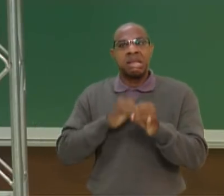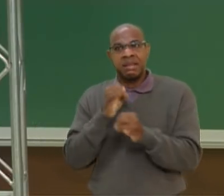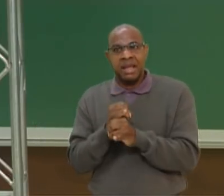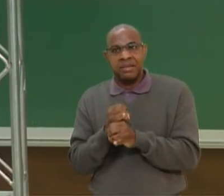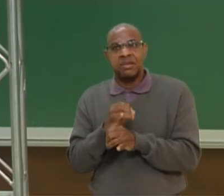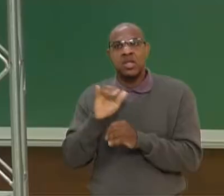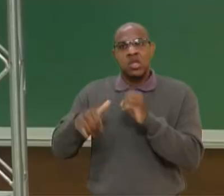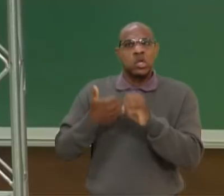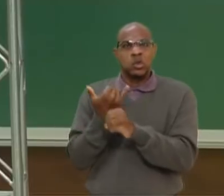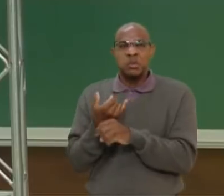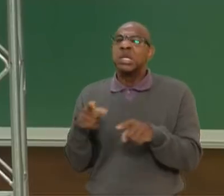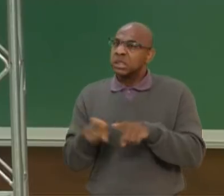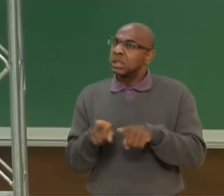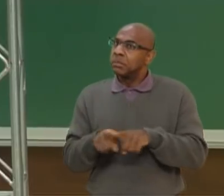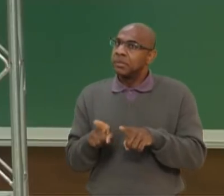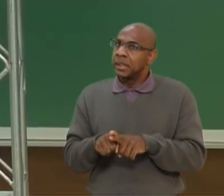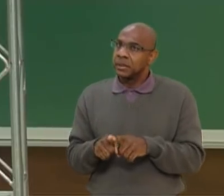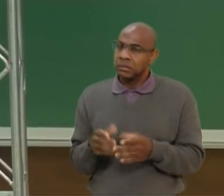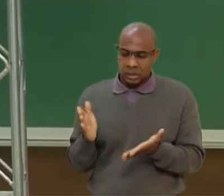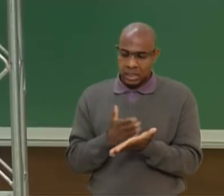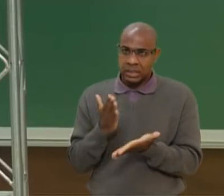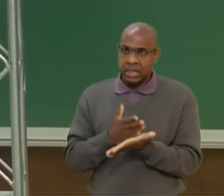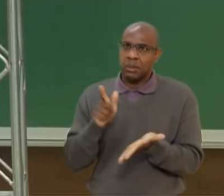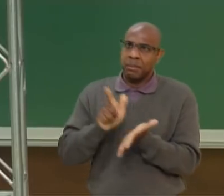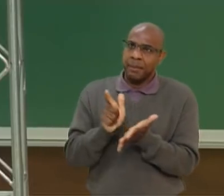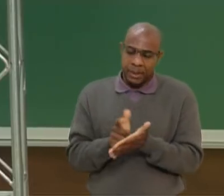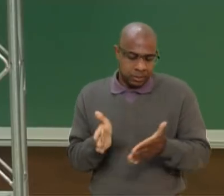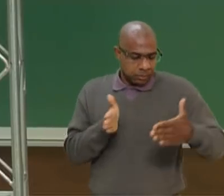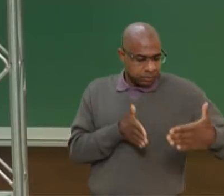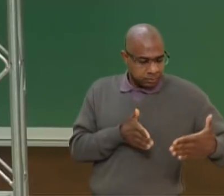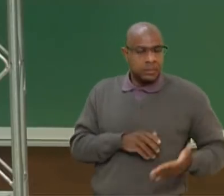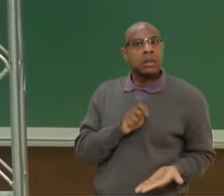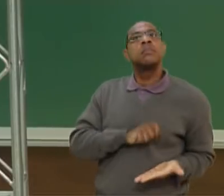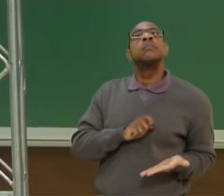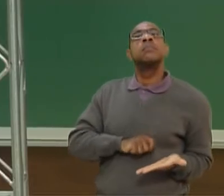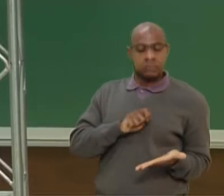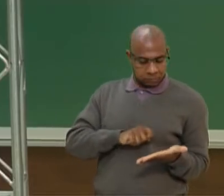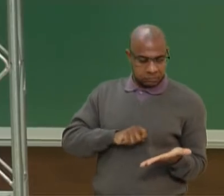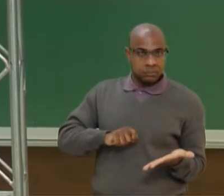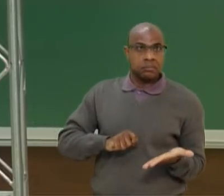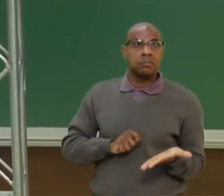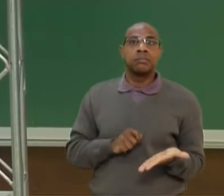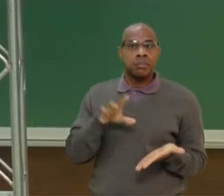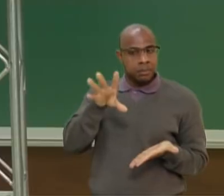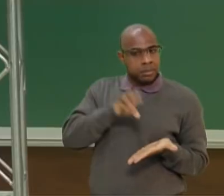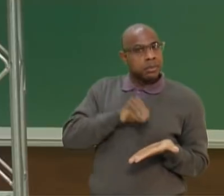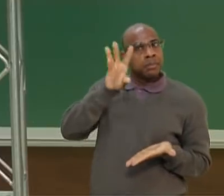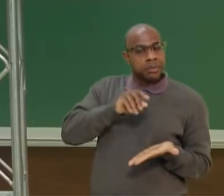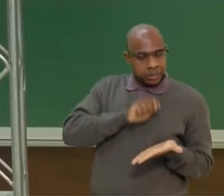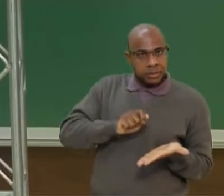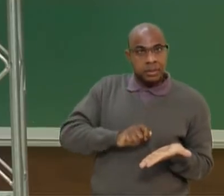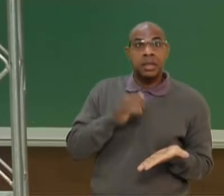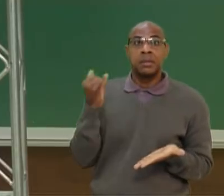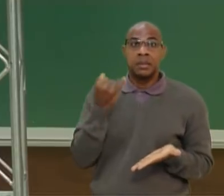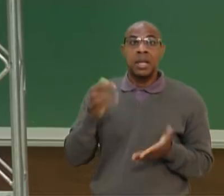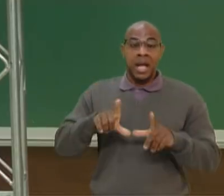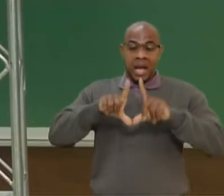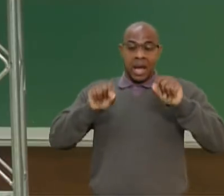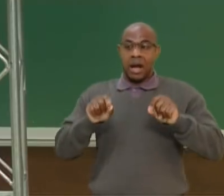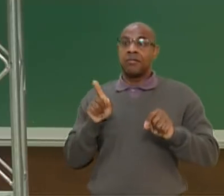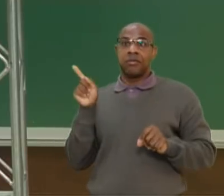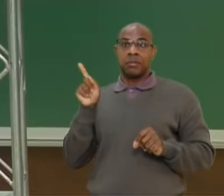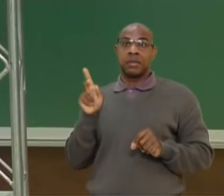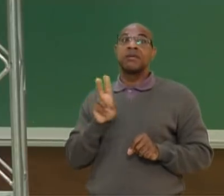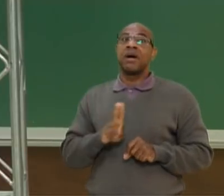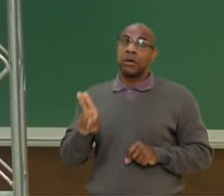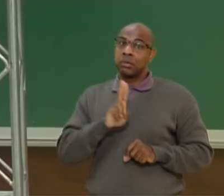pelo YouTube, também do lado do computador está alguma coisa para anotar ali. Então já anotem essas duas formulazinhas, porque a gente